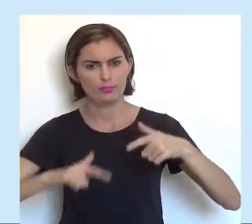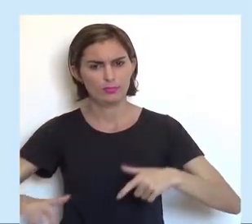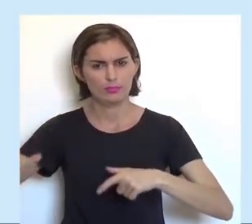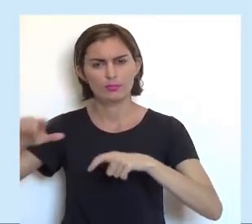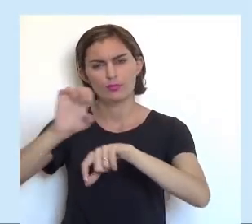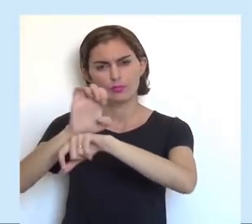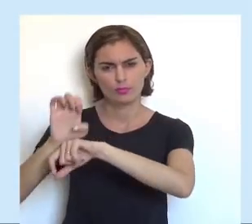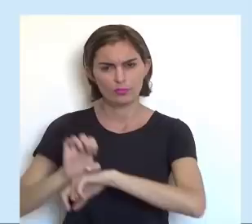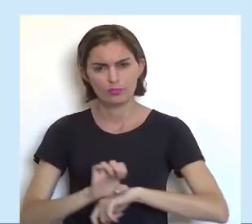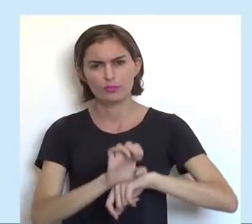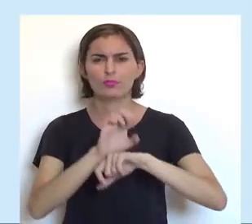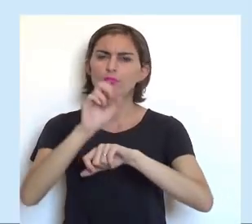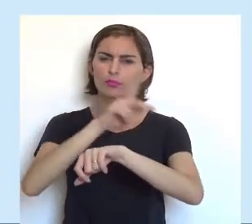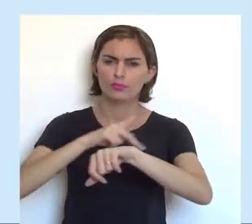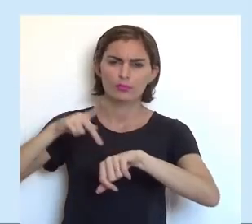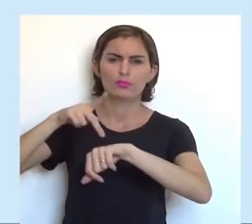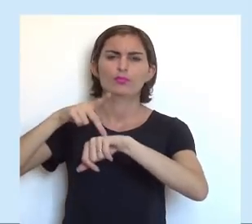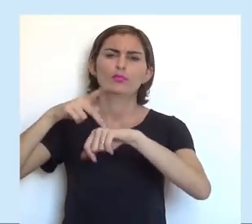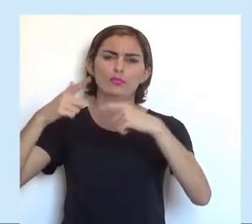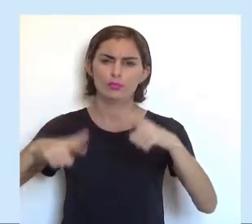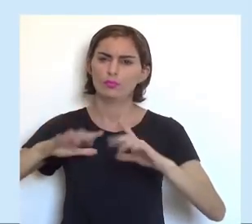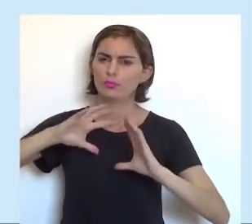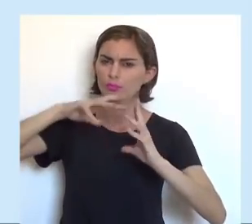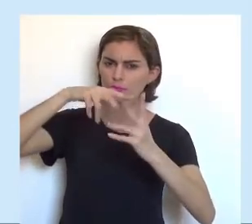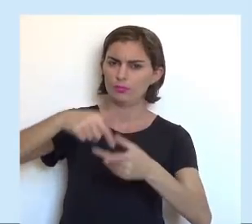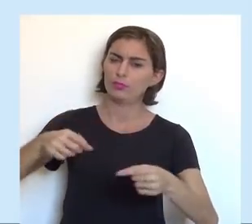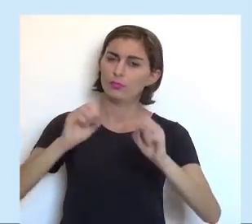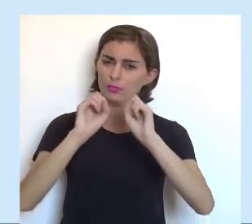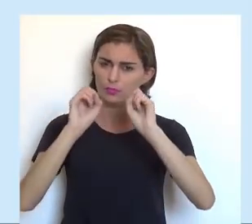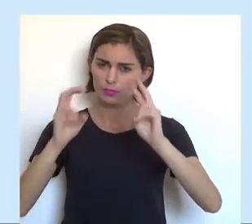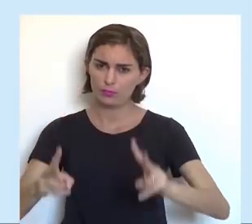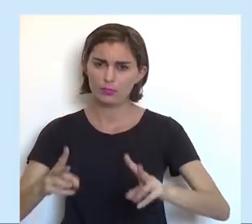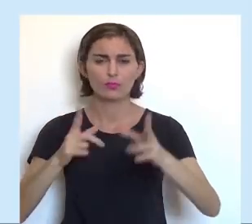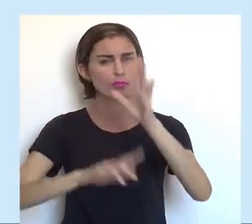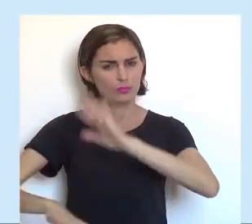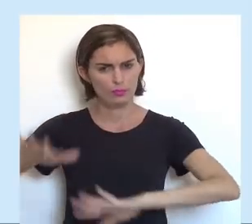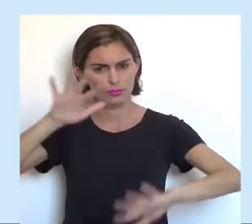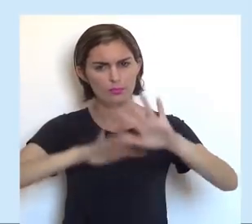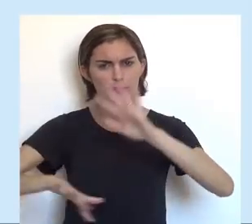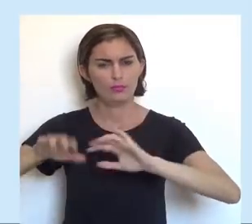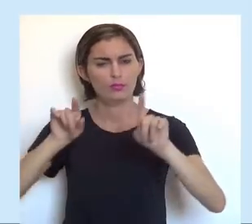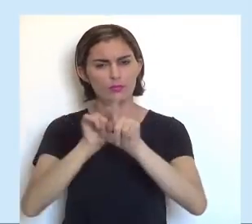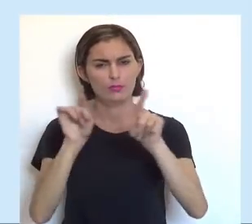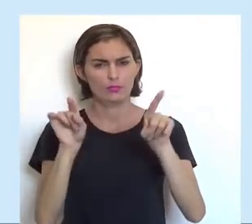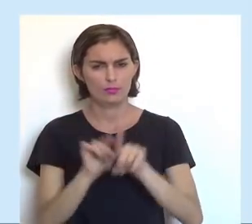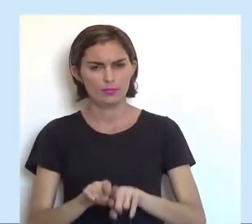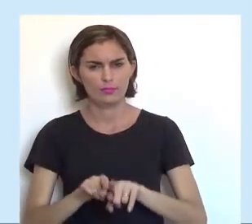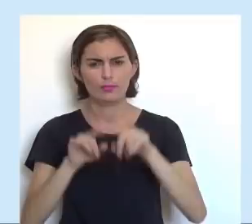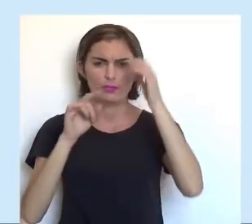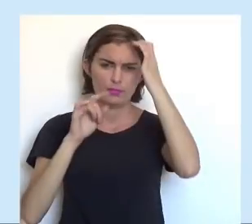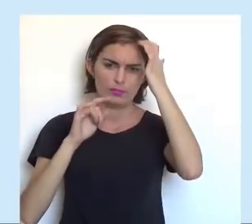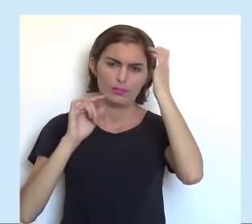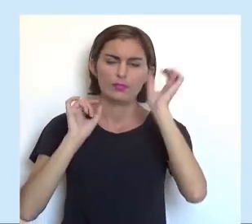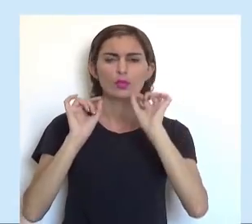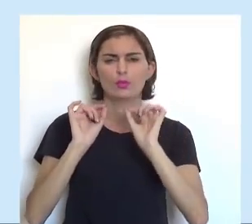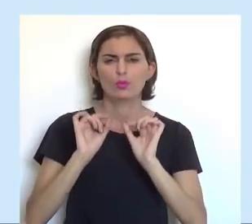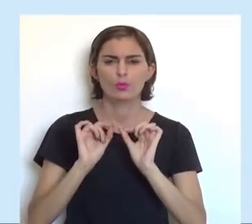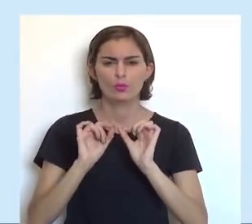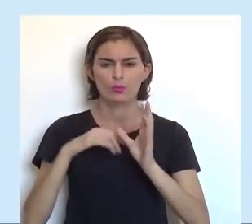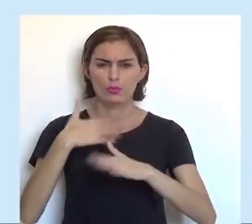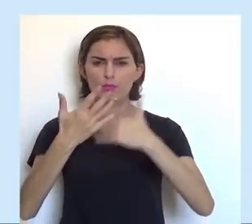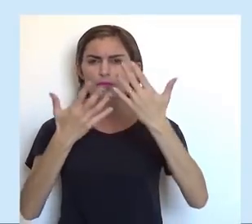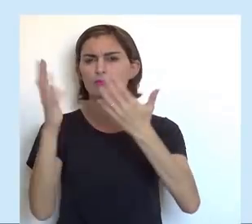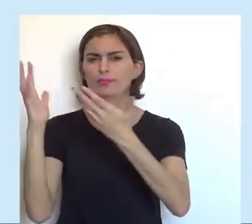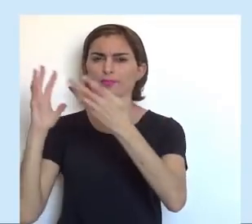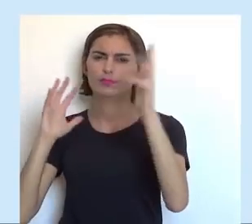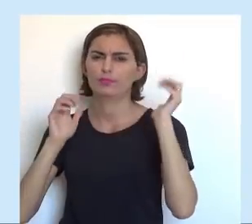localidade, do estado, do país e do mundo, ok? Muito cuidado com isso. E também refere-se no